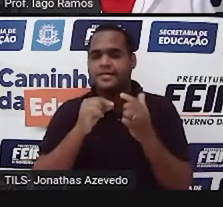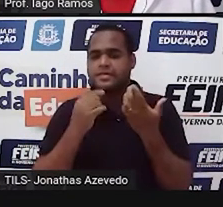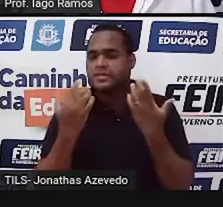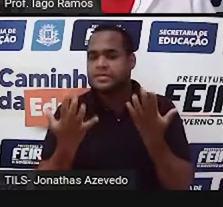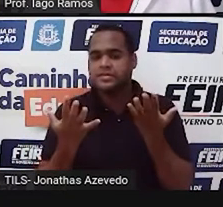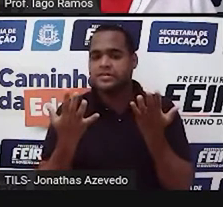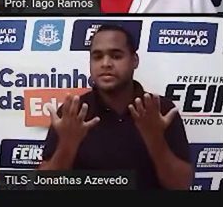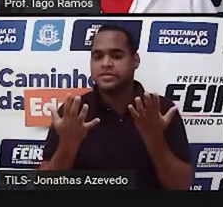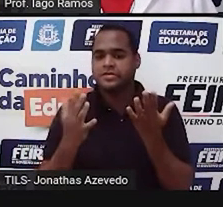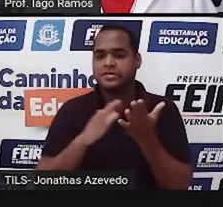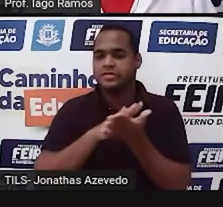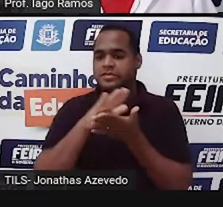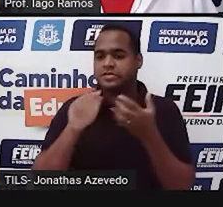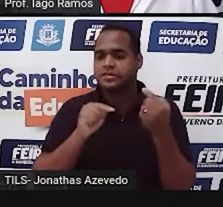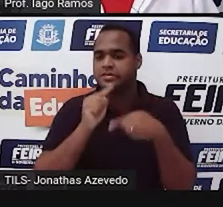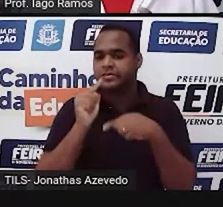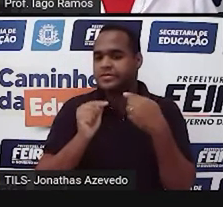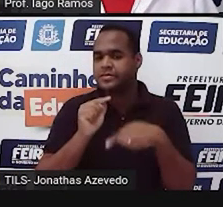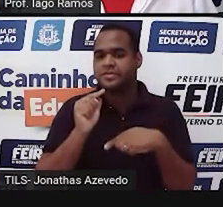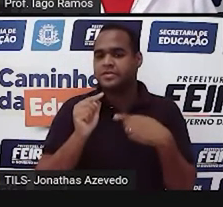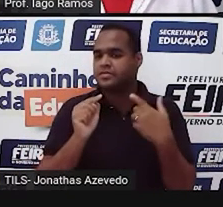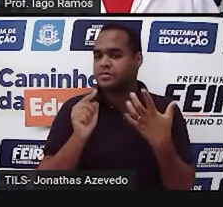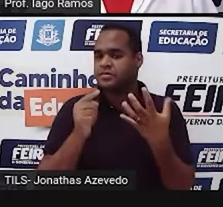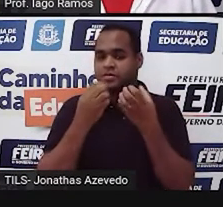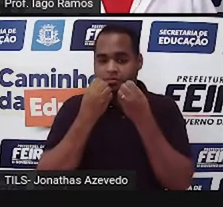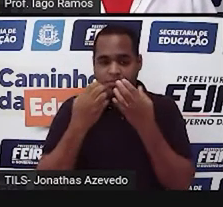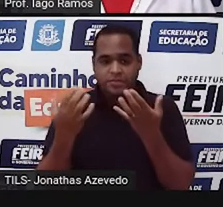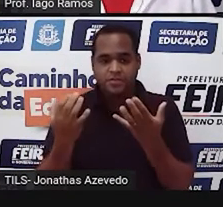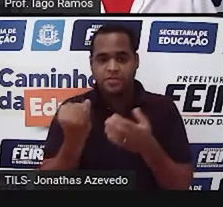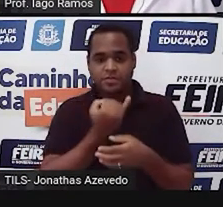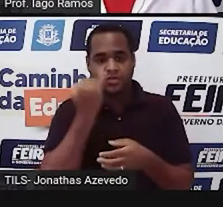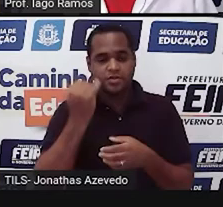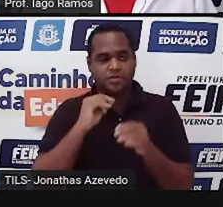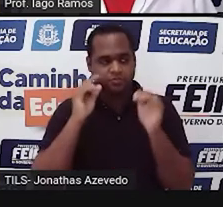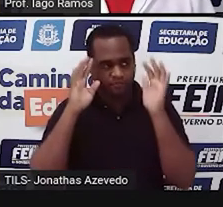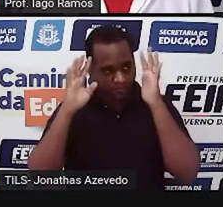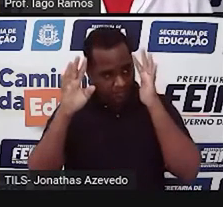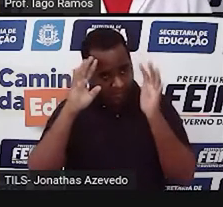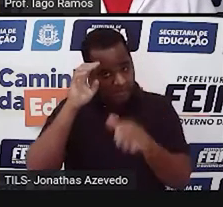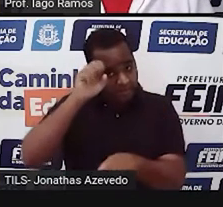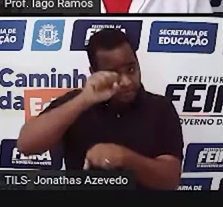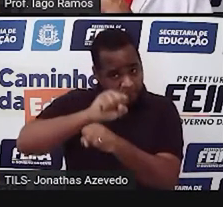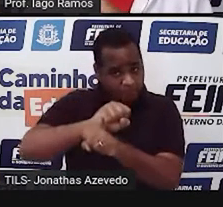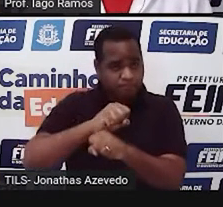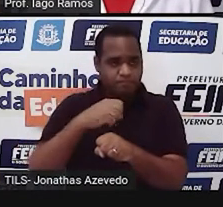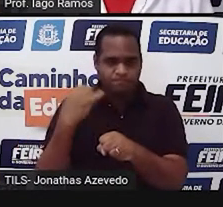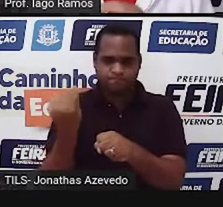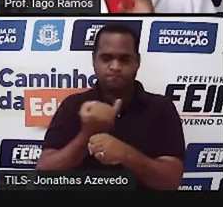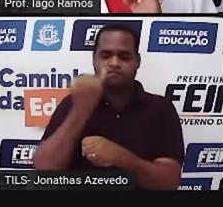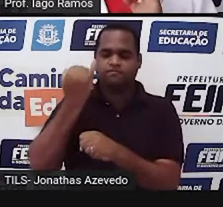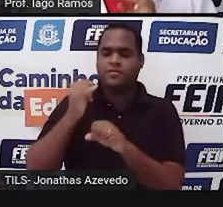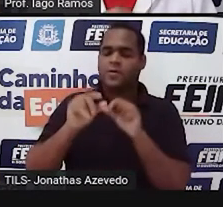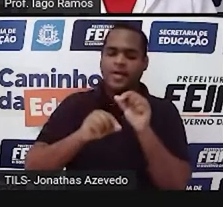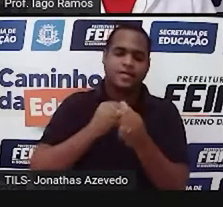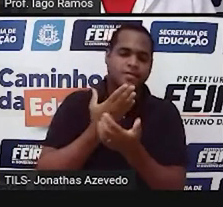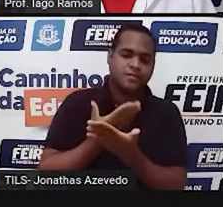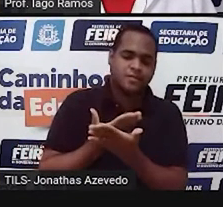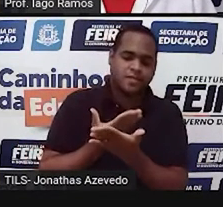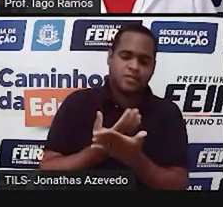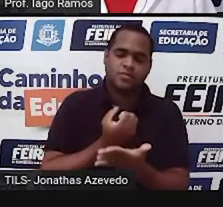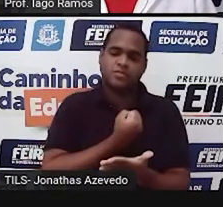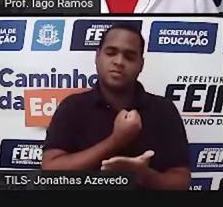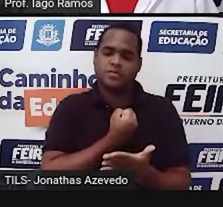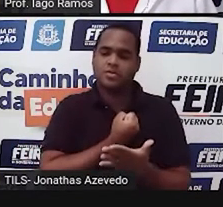ver mas é bom a gente parar e refletir um pouquinho isso né porque que é importante a gente estudar